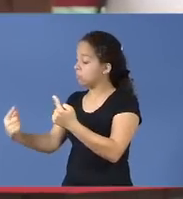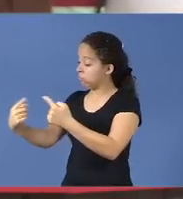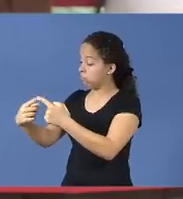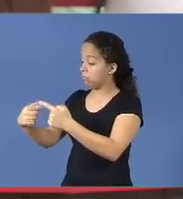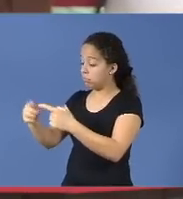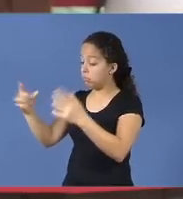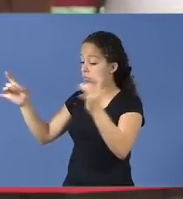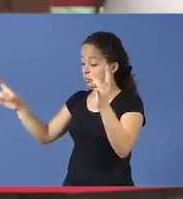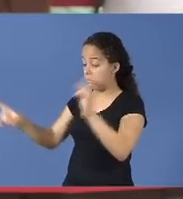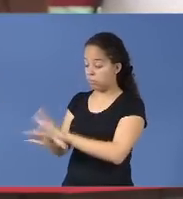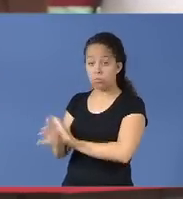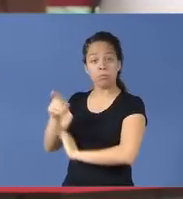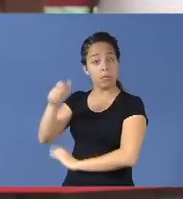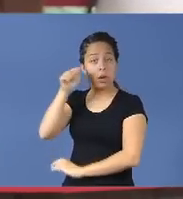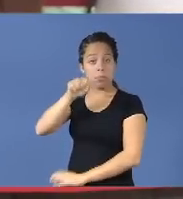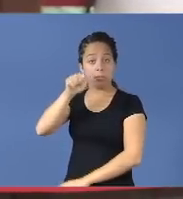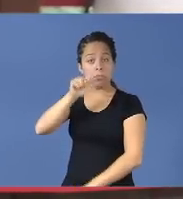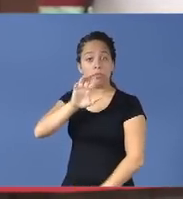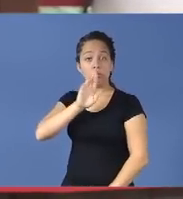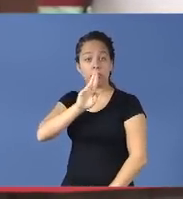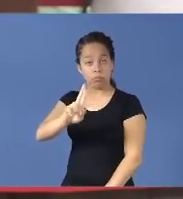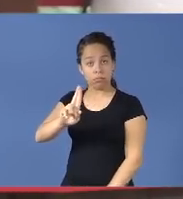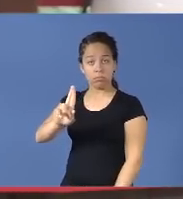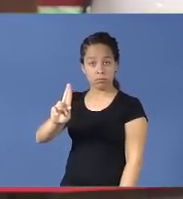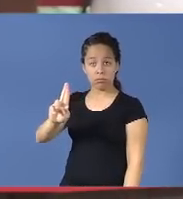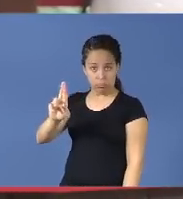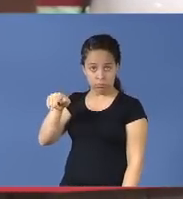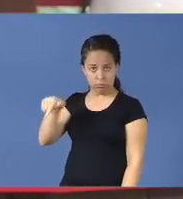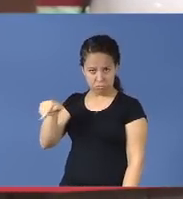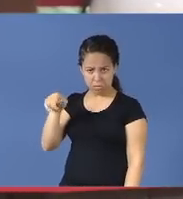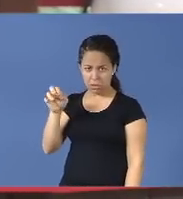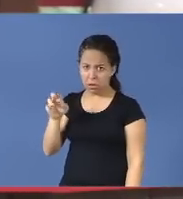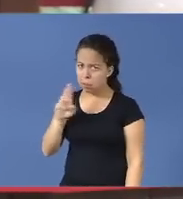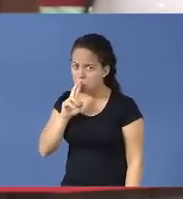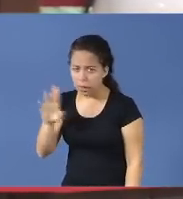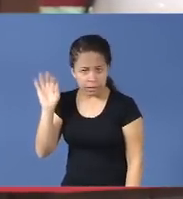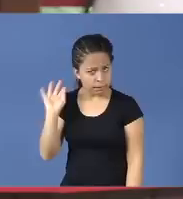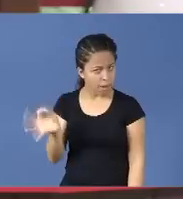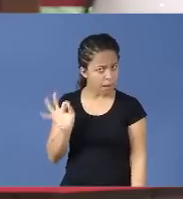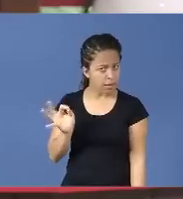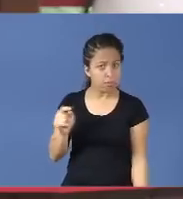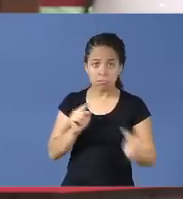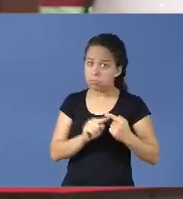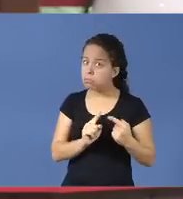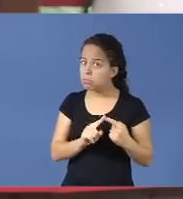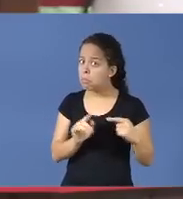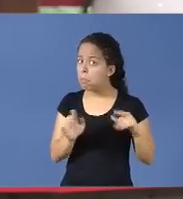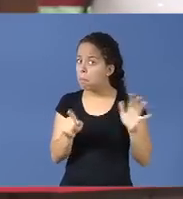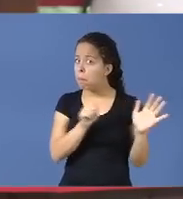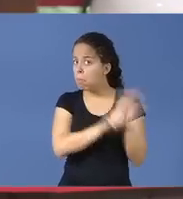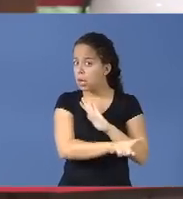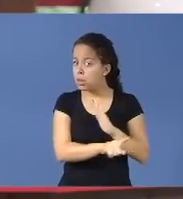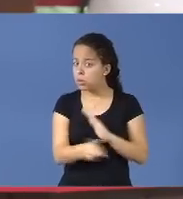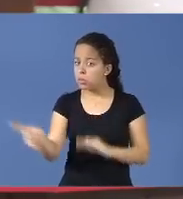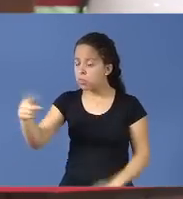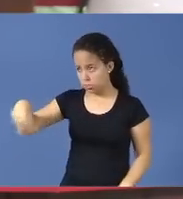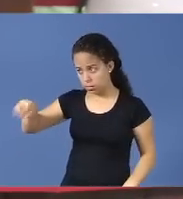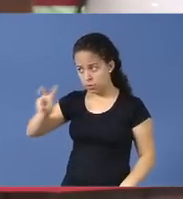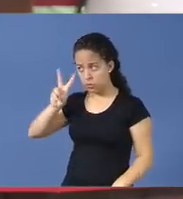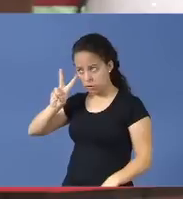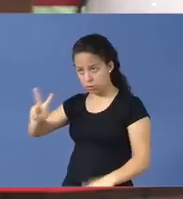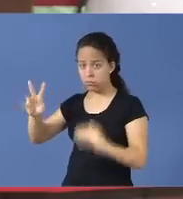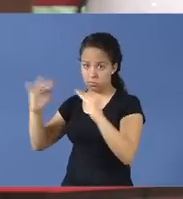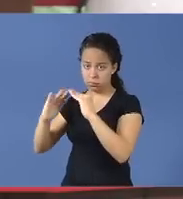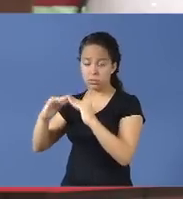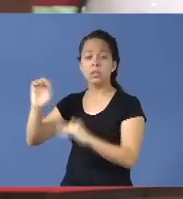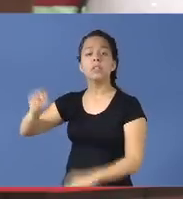aí. O que a irmã colocou, é essa a resposta certa da pergunta? Foi essa que vocês encontraram e é certa, sim